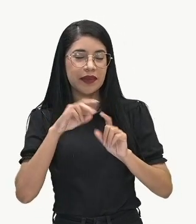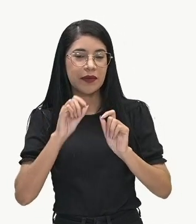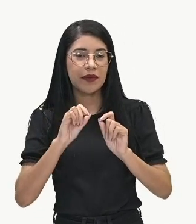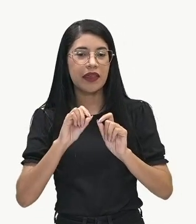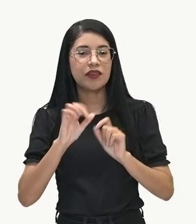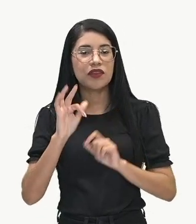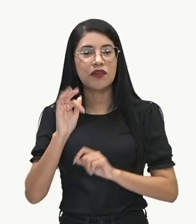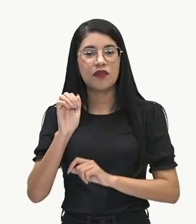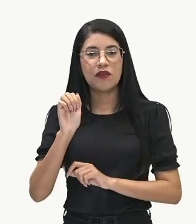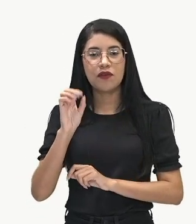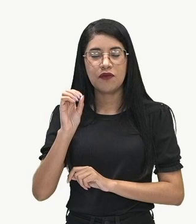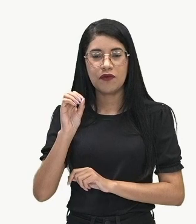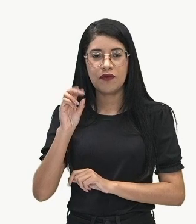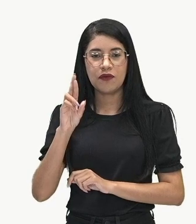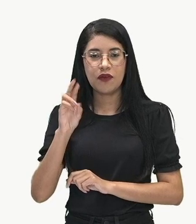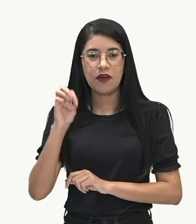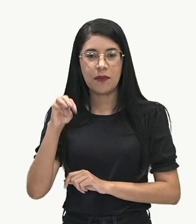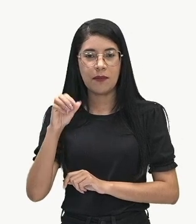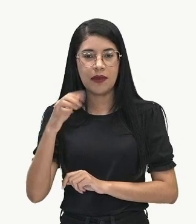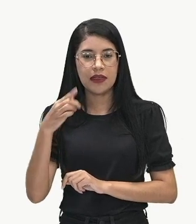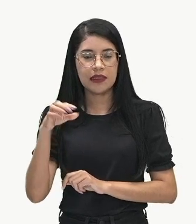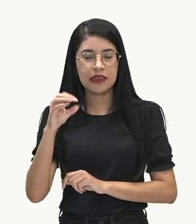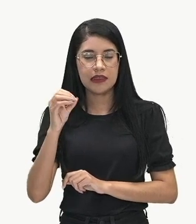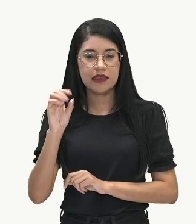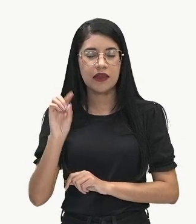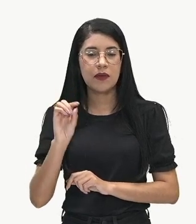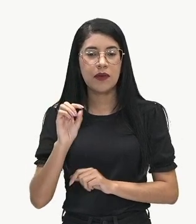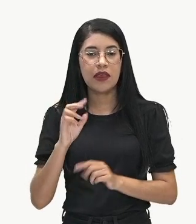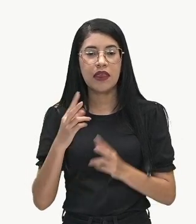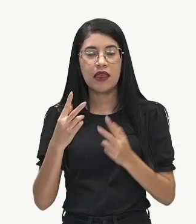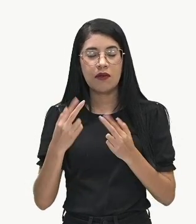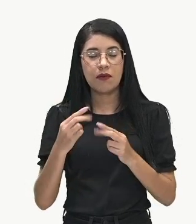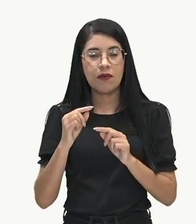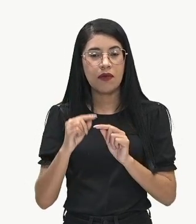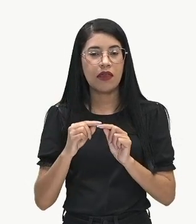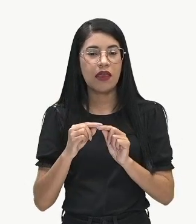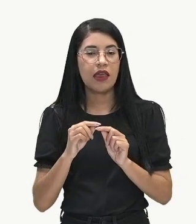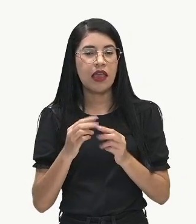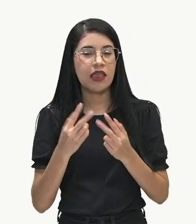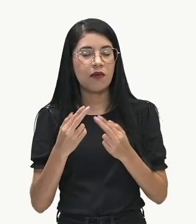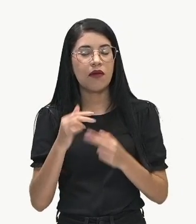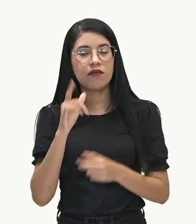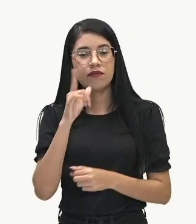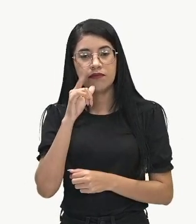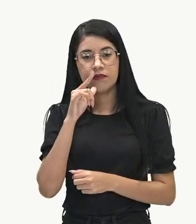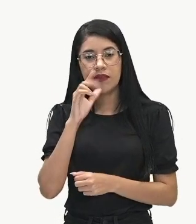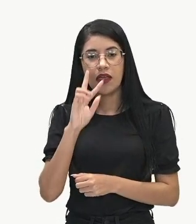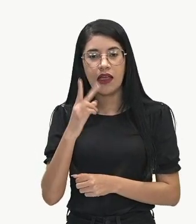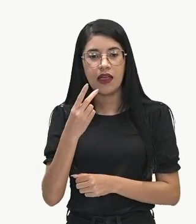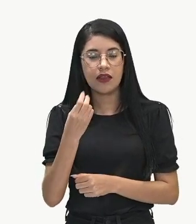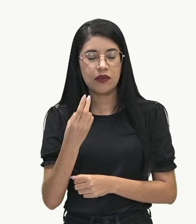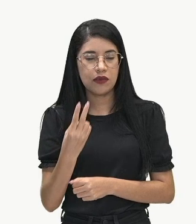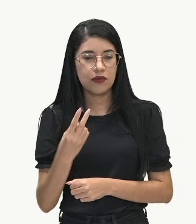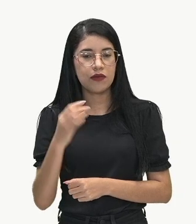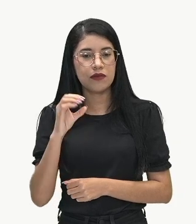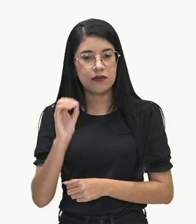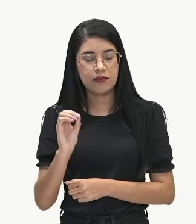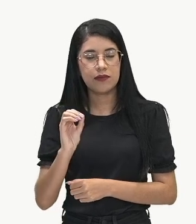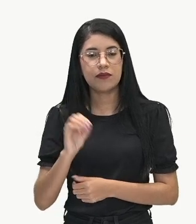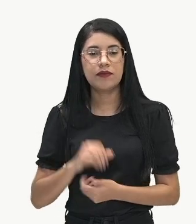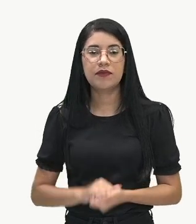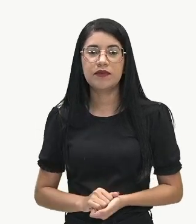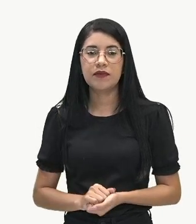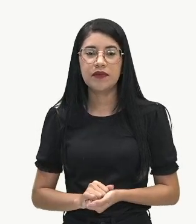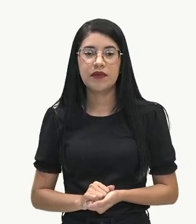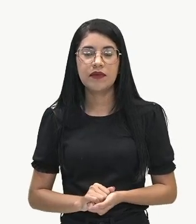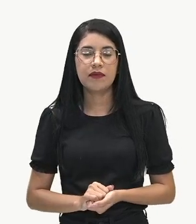formação, porque essa entalpia é igual à entalpia da água. Então, quando você for ver